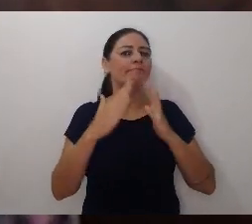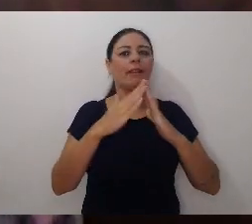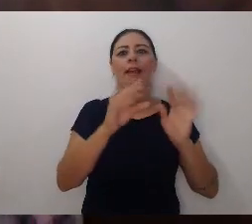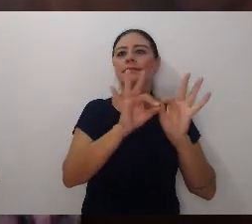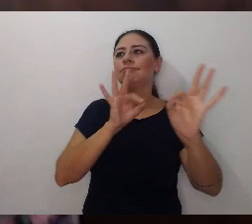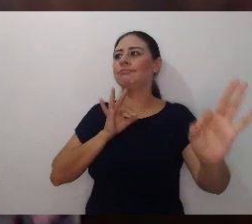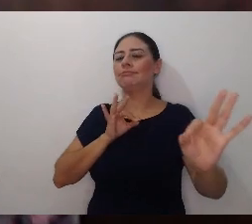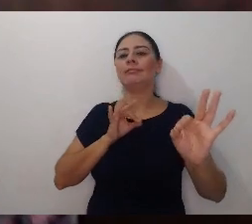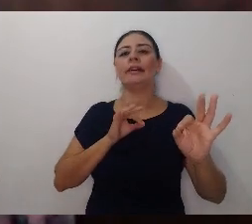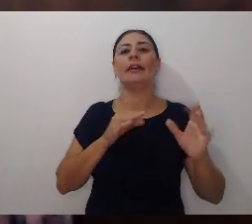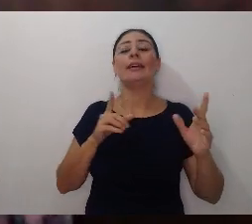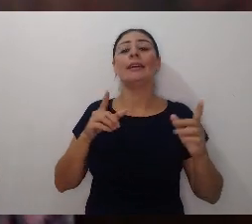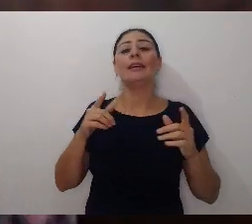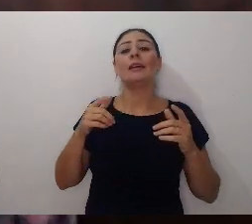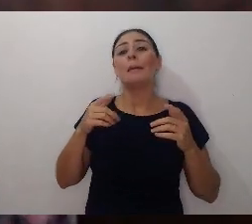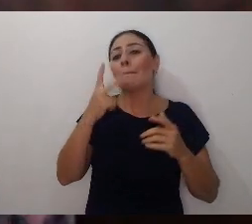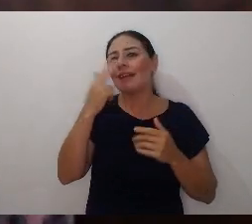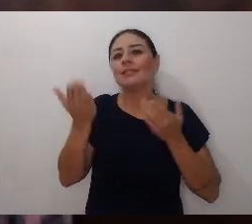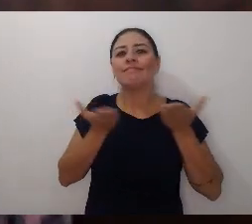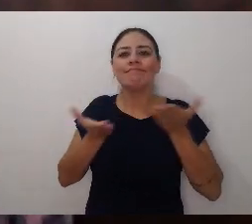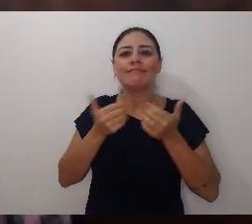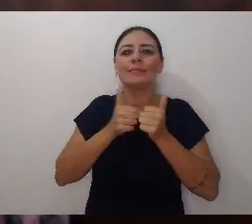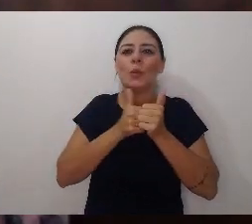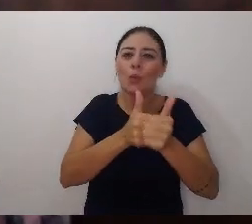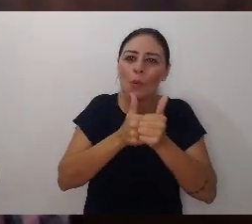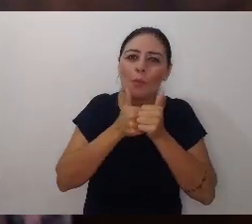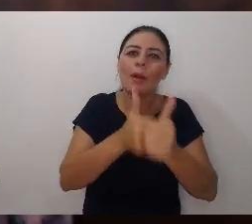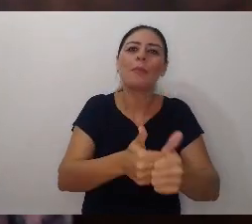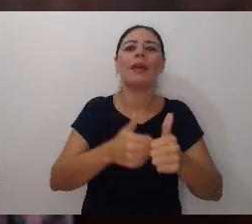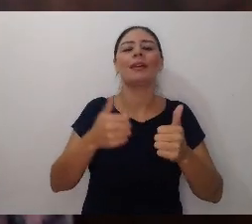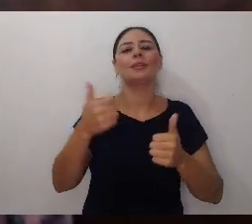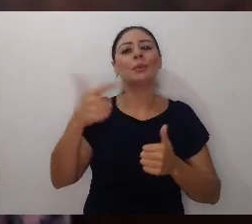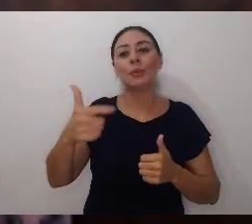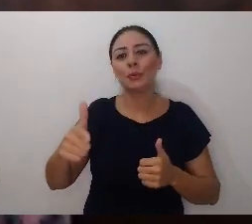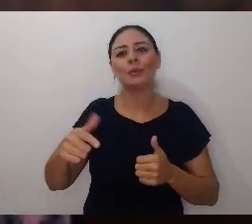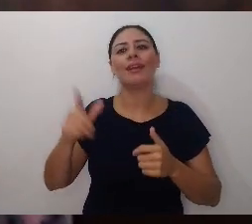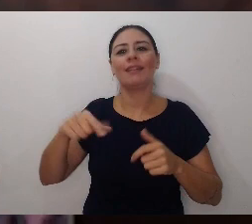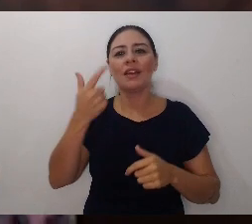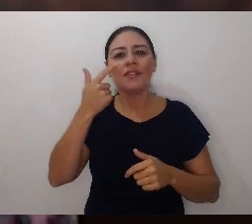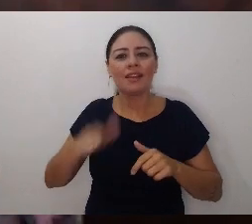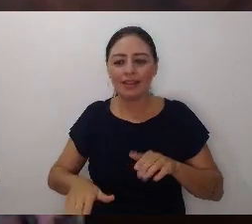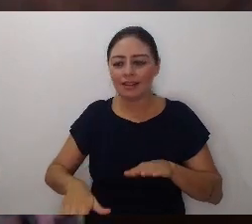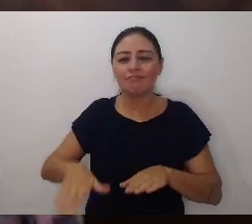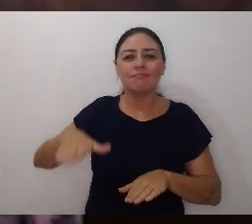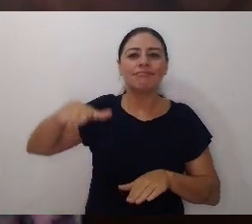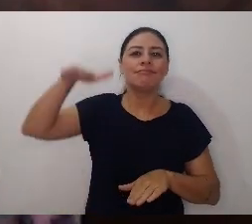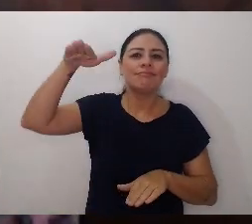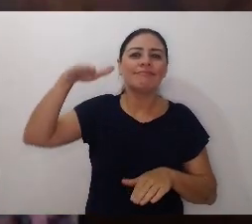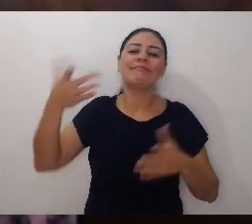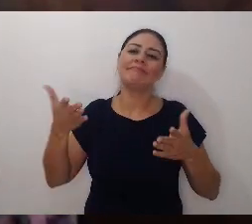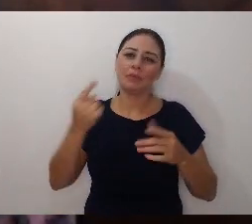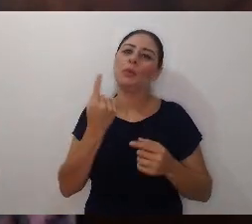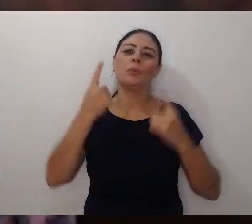crianças, né, ao médico, ao pediatra, né, por conta desse isolamento, acaba que não tem